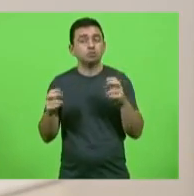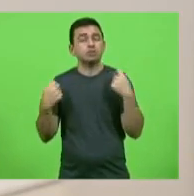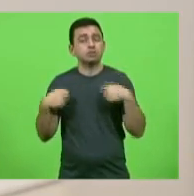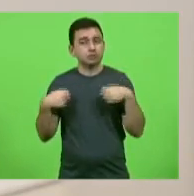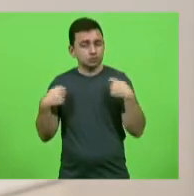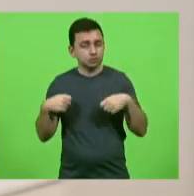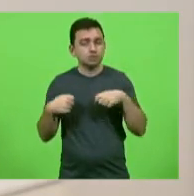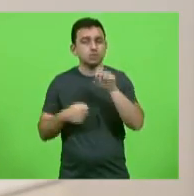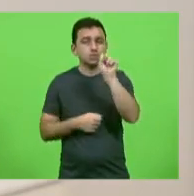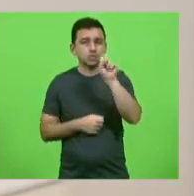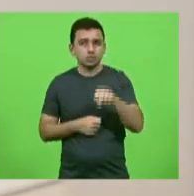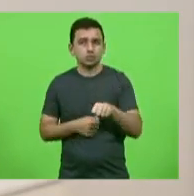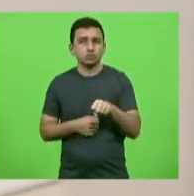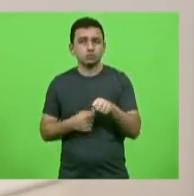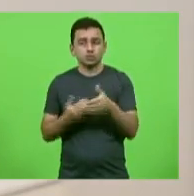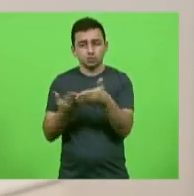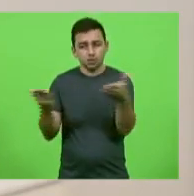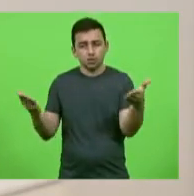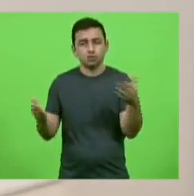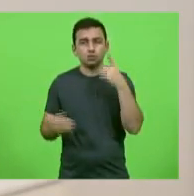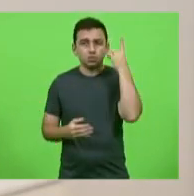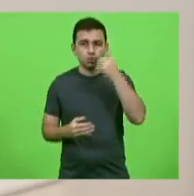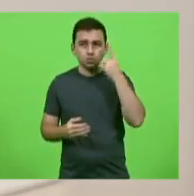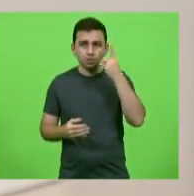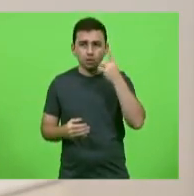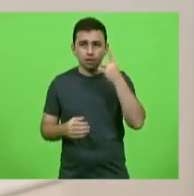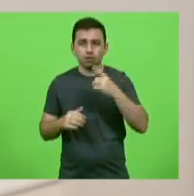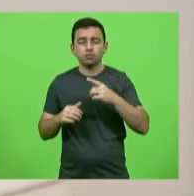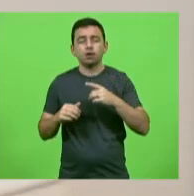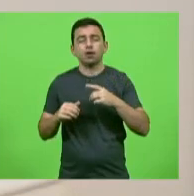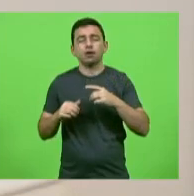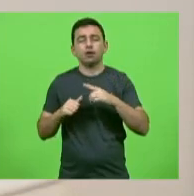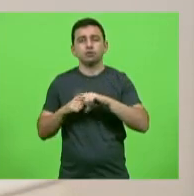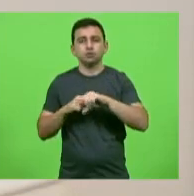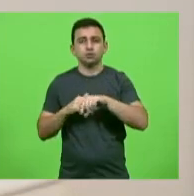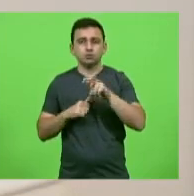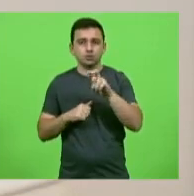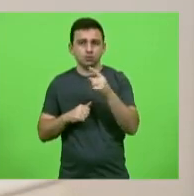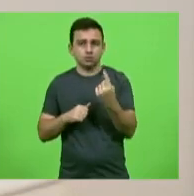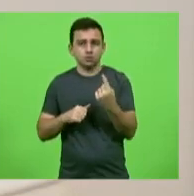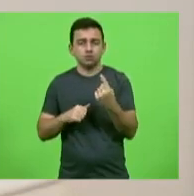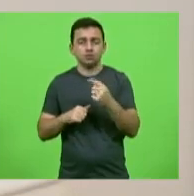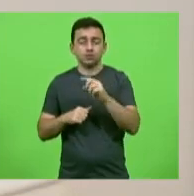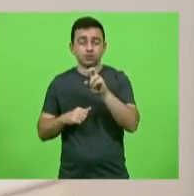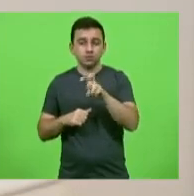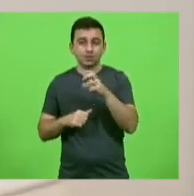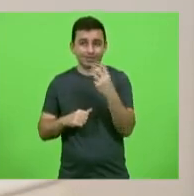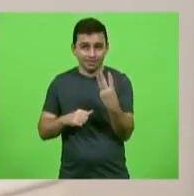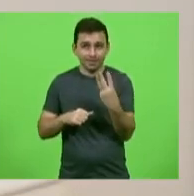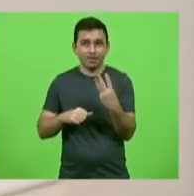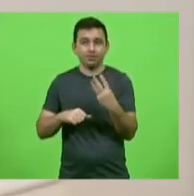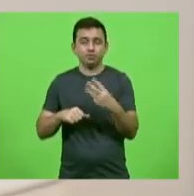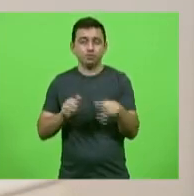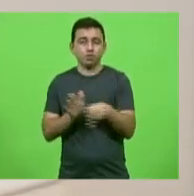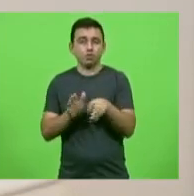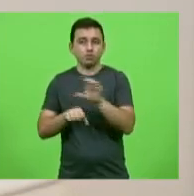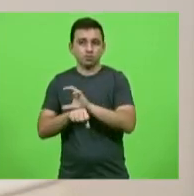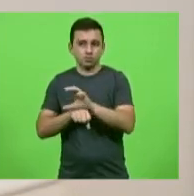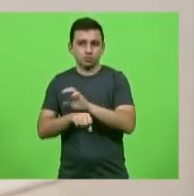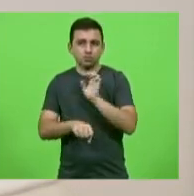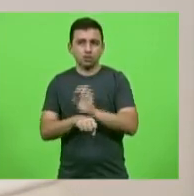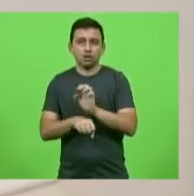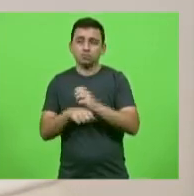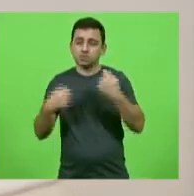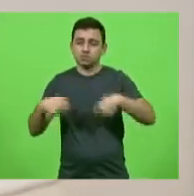senhores deputados, amparado no artigo 53 da Constituição do Estado, regime de urgência na tramitação do presente projeto de